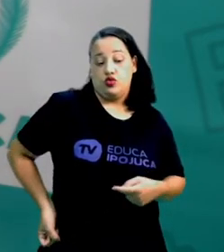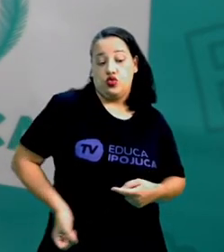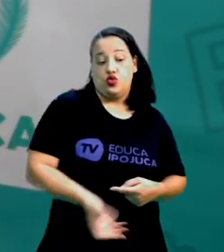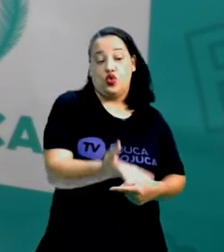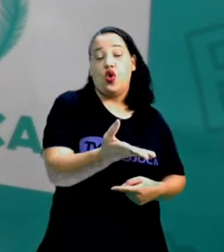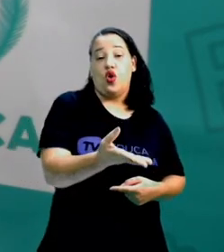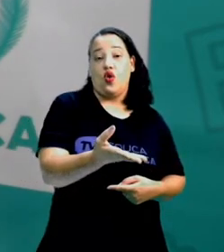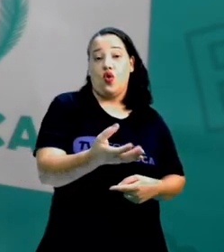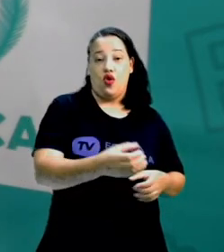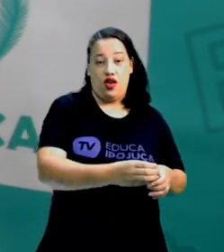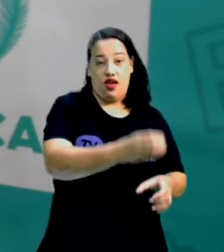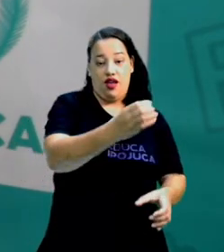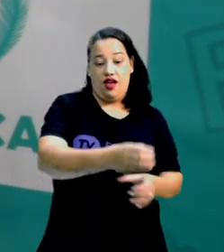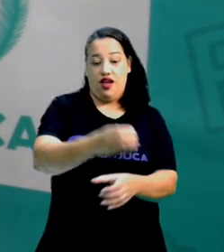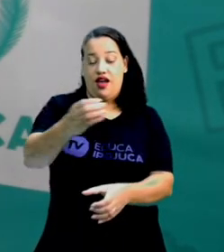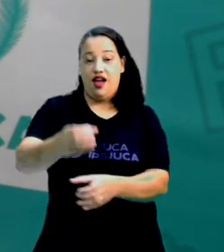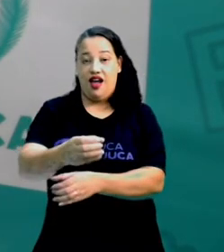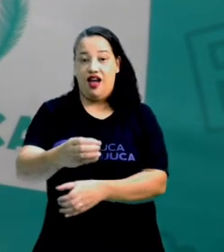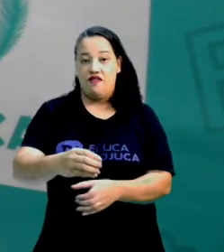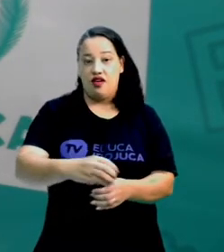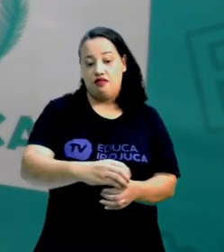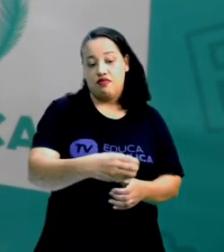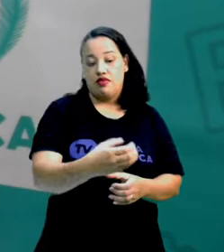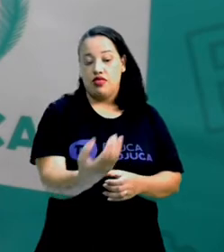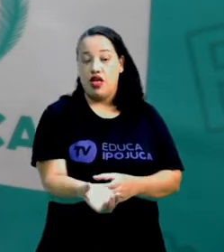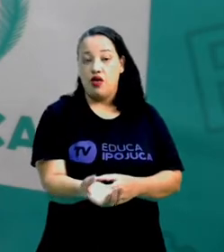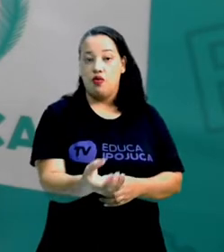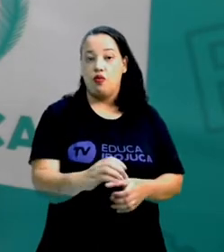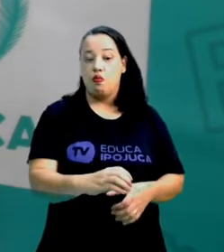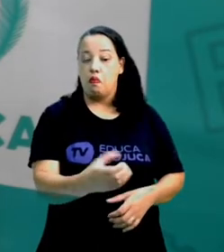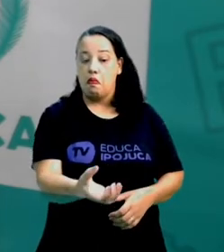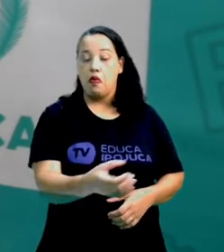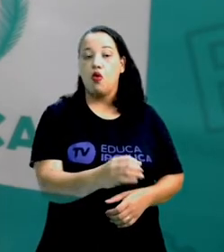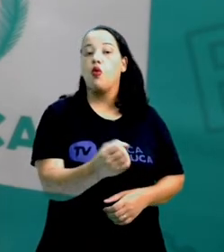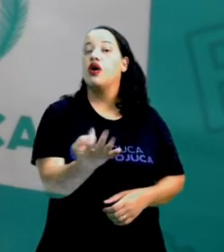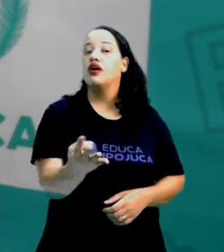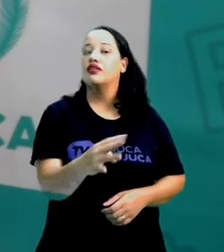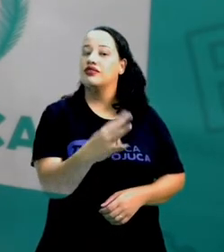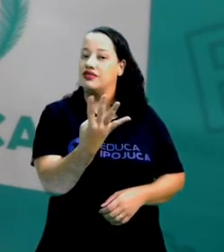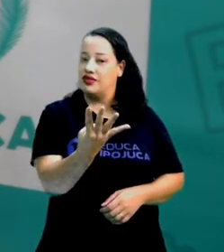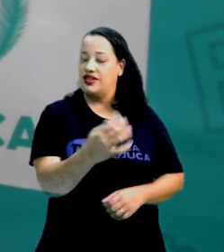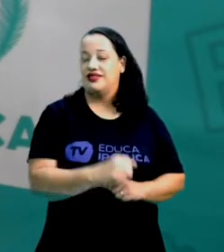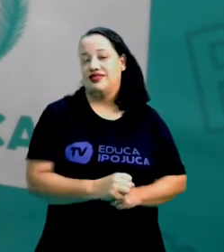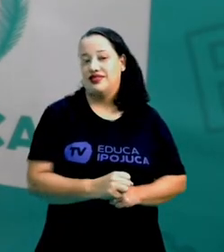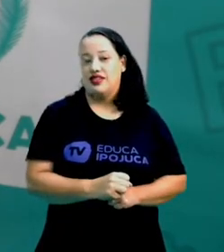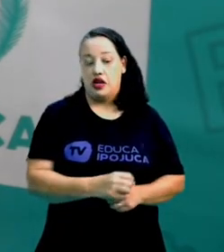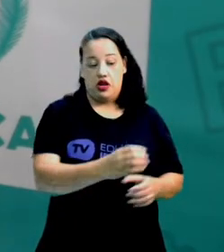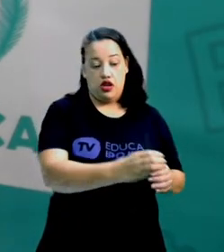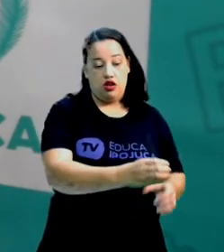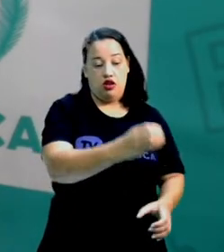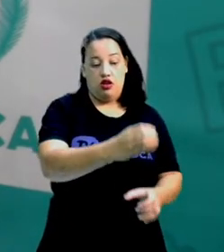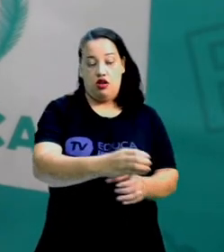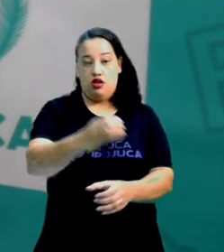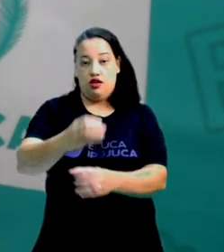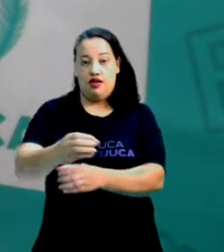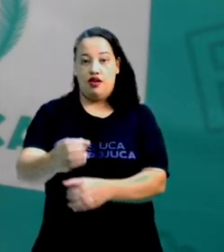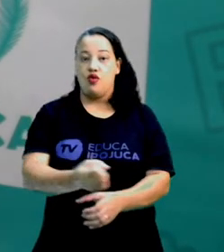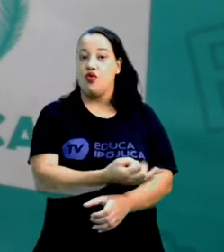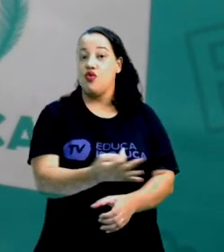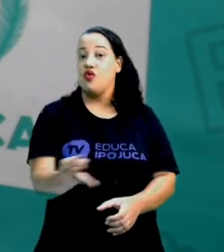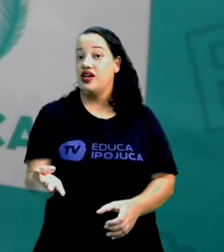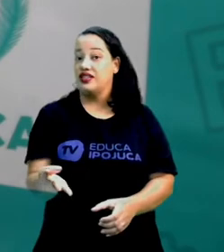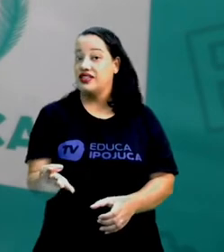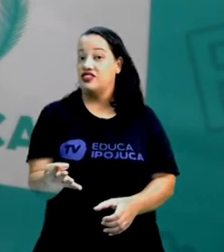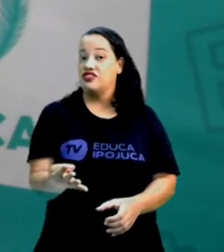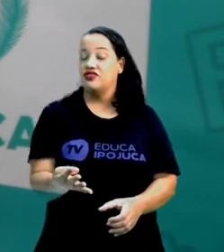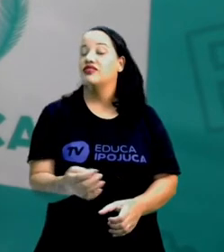Paulo derrubou? Uma, duas, três, quatro garrafas. Quantas ficaram em pé? E aí, já